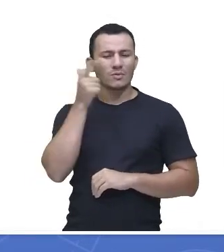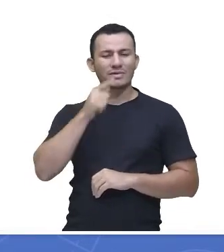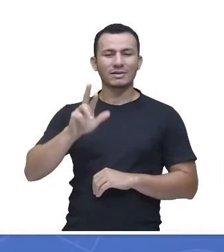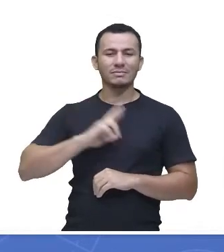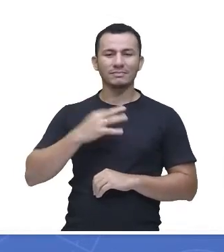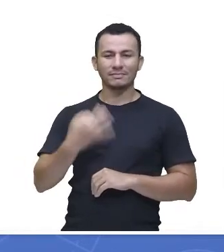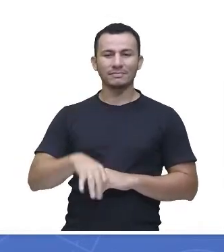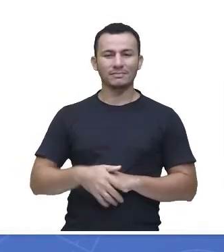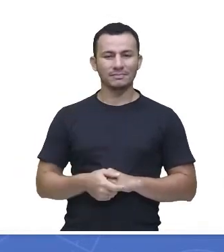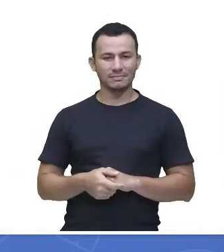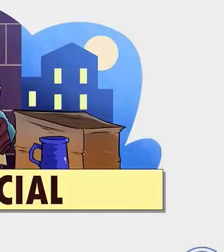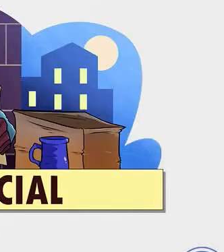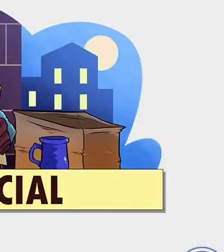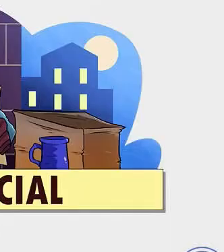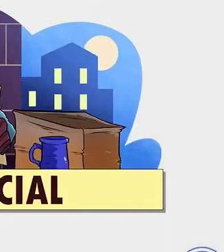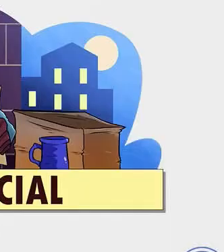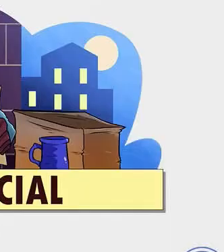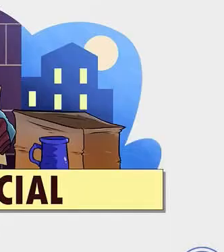questão. Até lá!